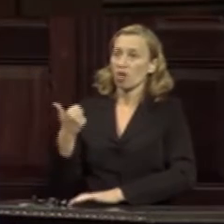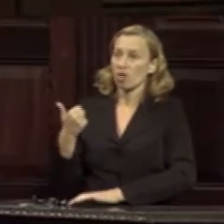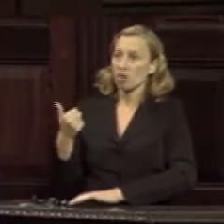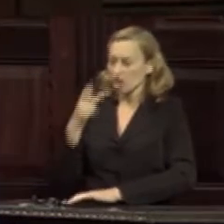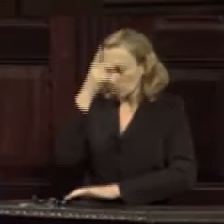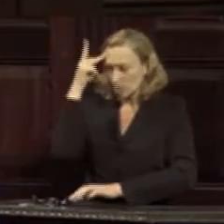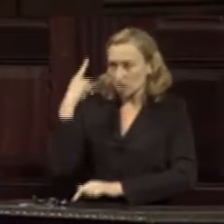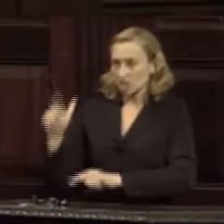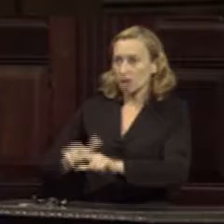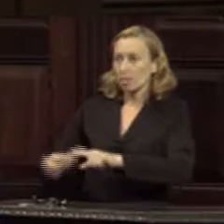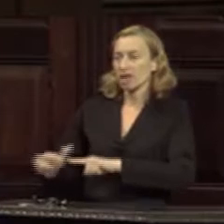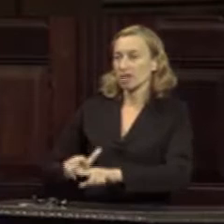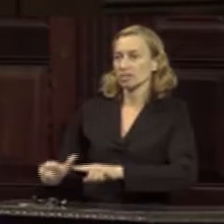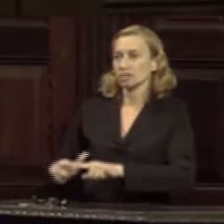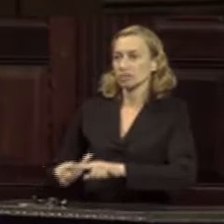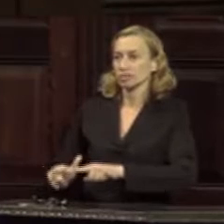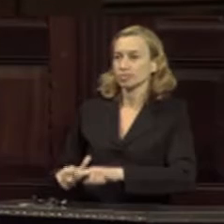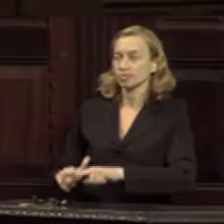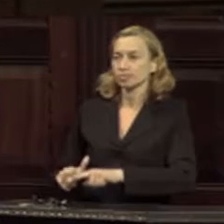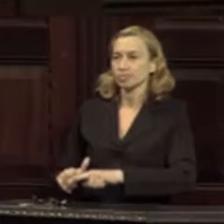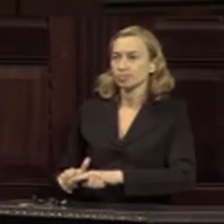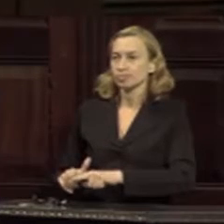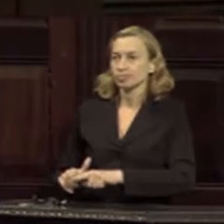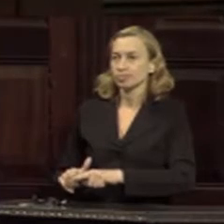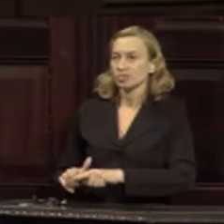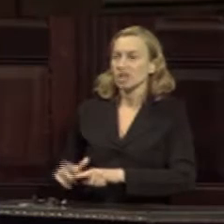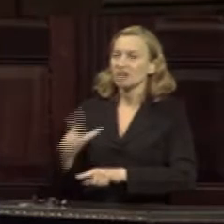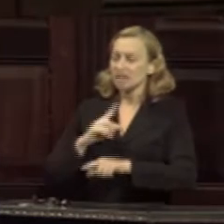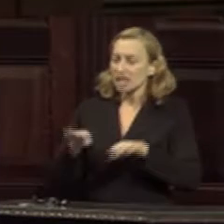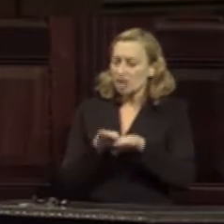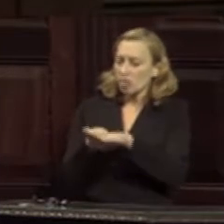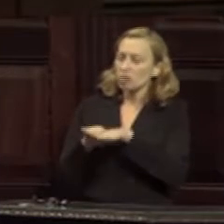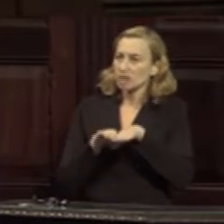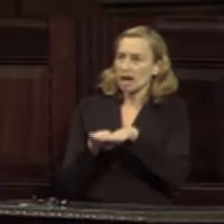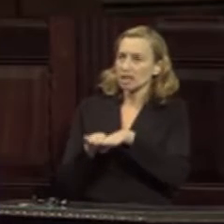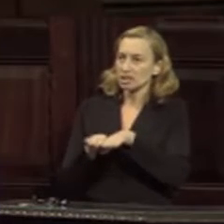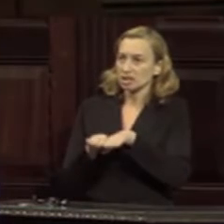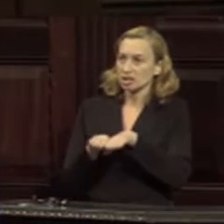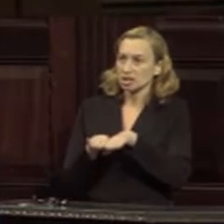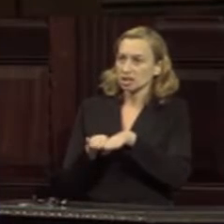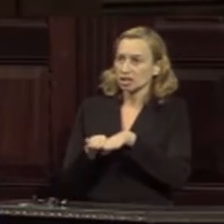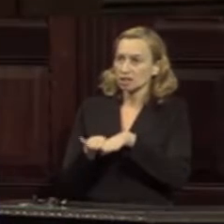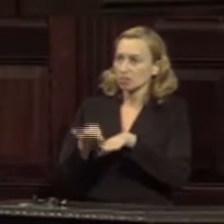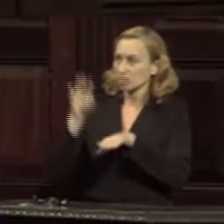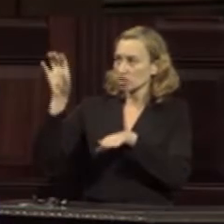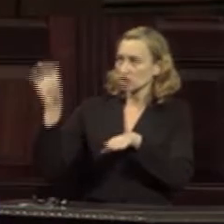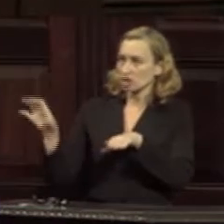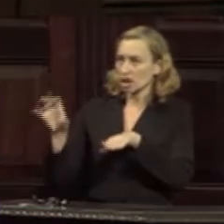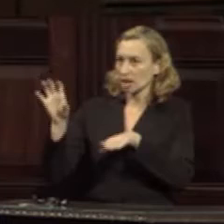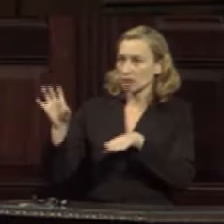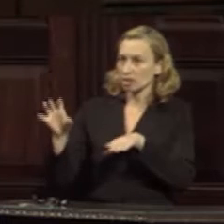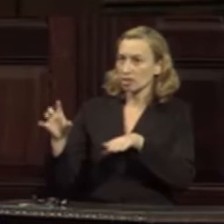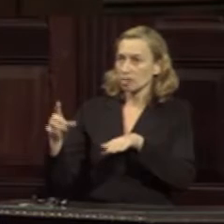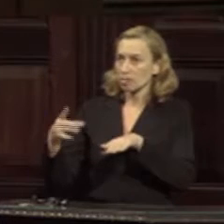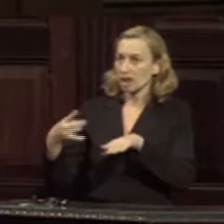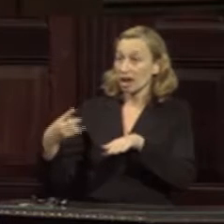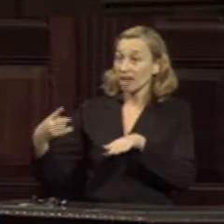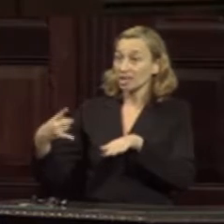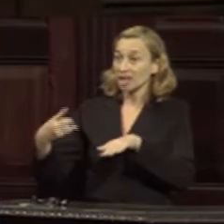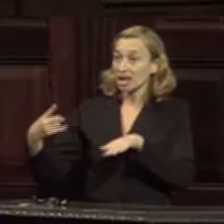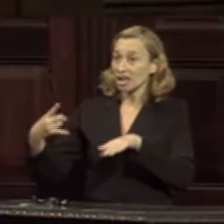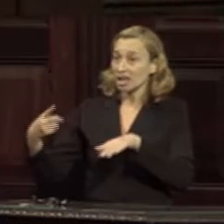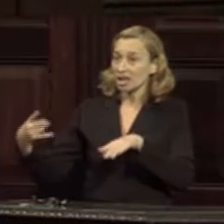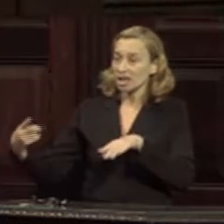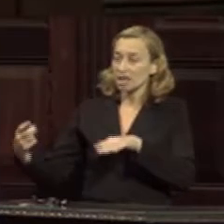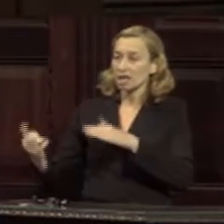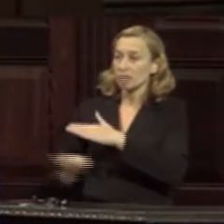de concorrer com igualdade de condições para atrair empresas. Se temos 80%